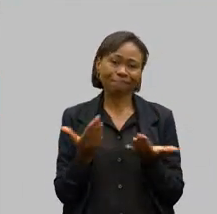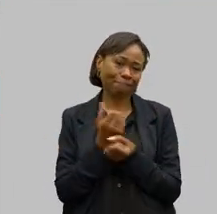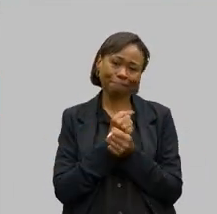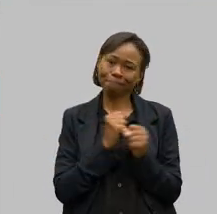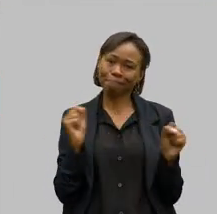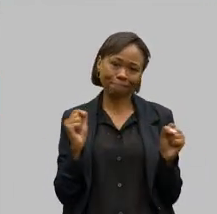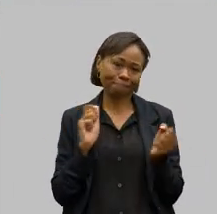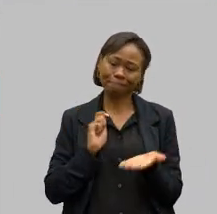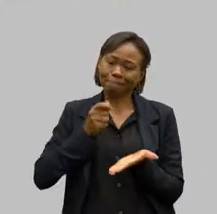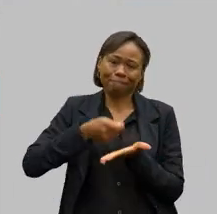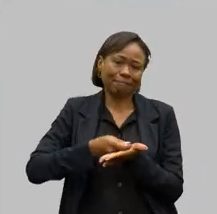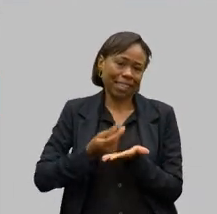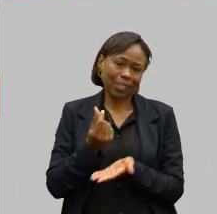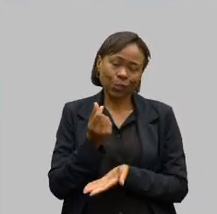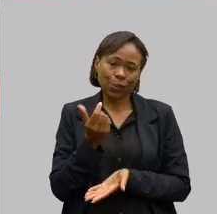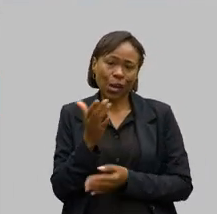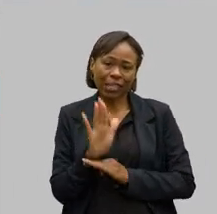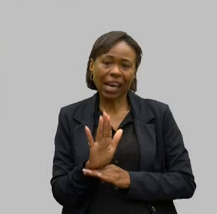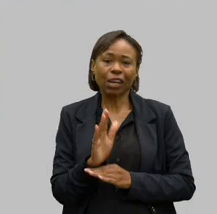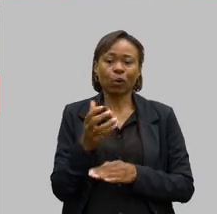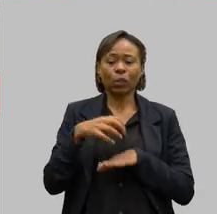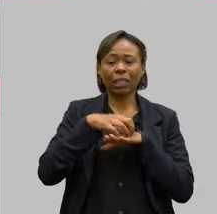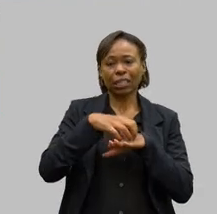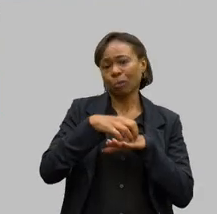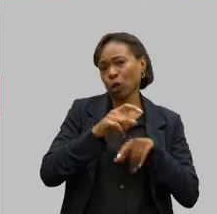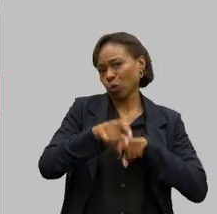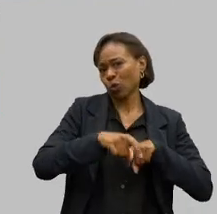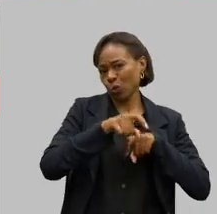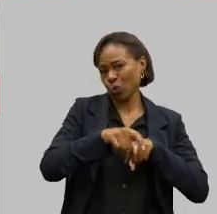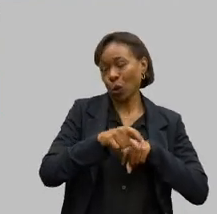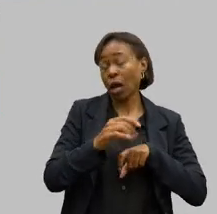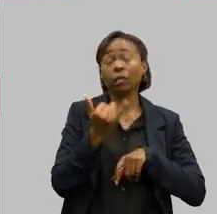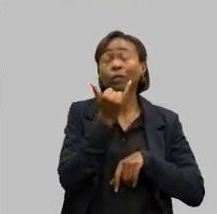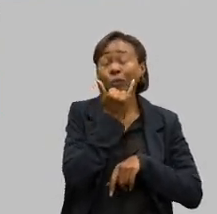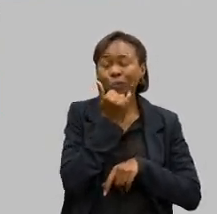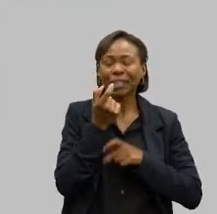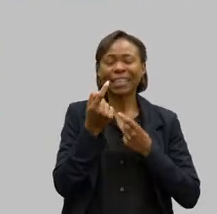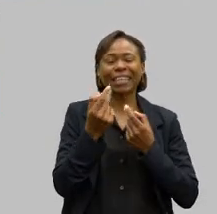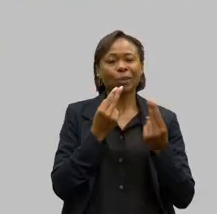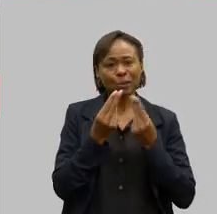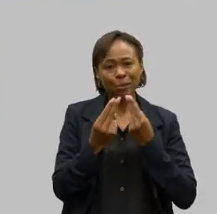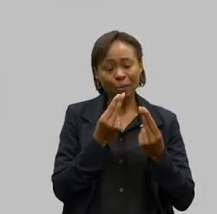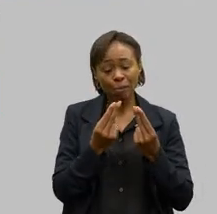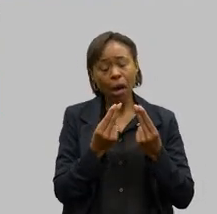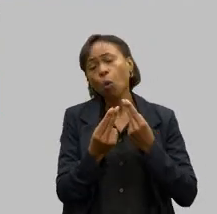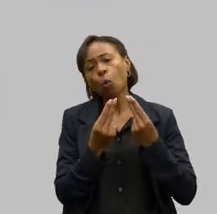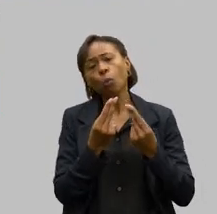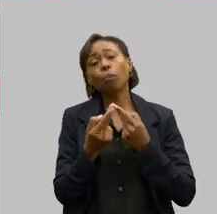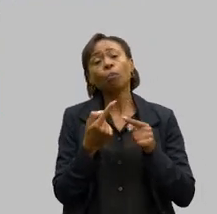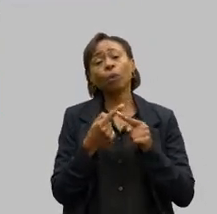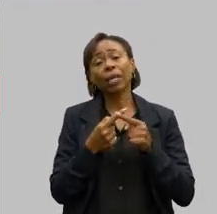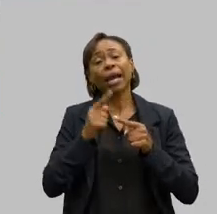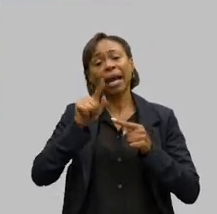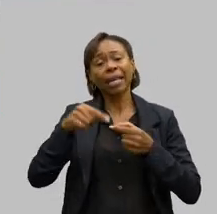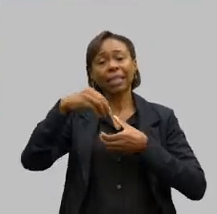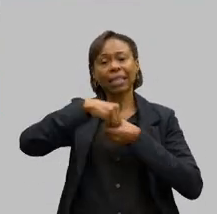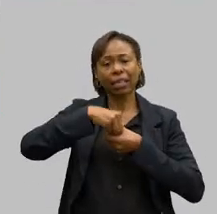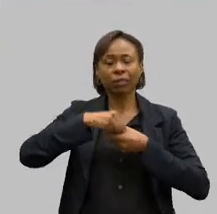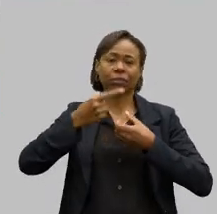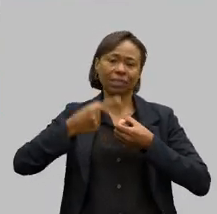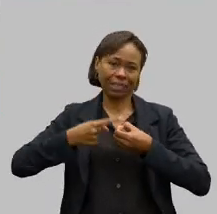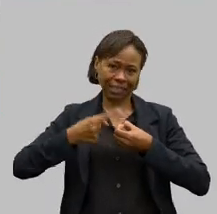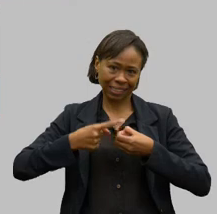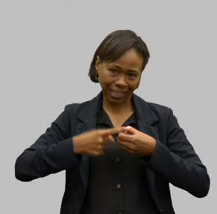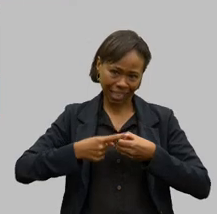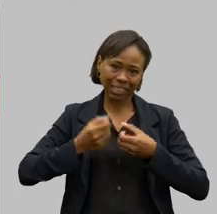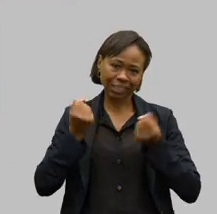transporte urbano, já que o transporte urbano, a gente entende que é o transporte que acontece dentro da cidade e a população de uma maneira geral. E